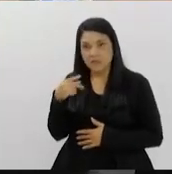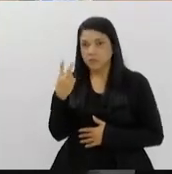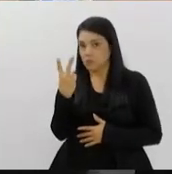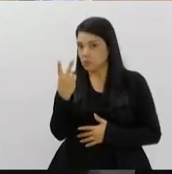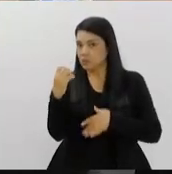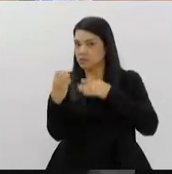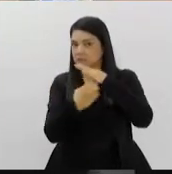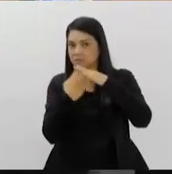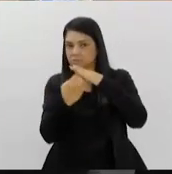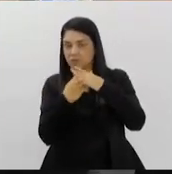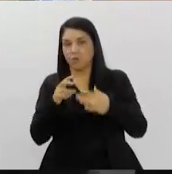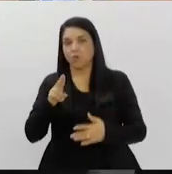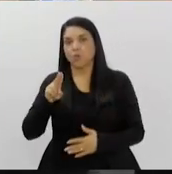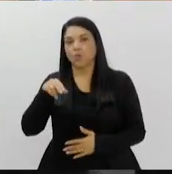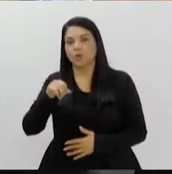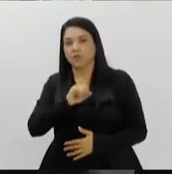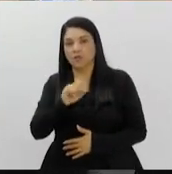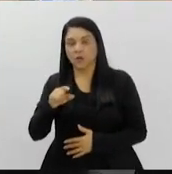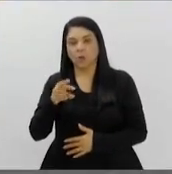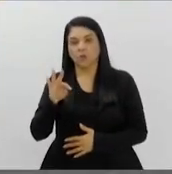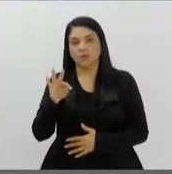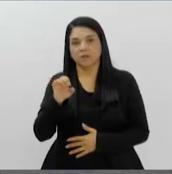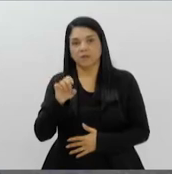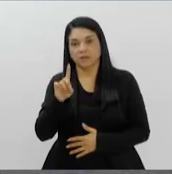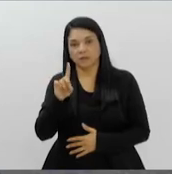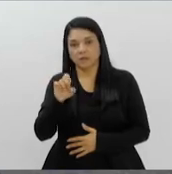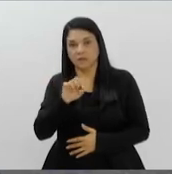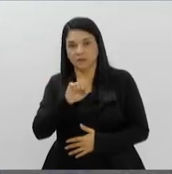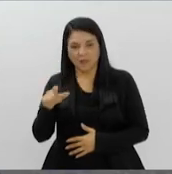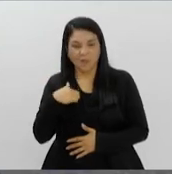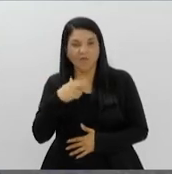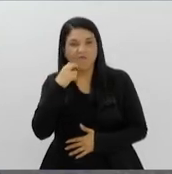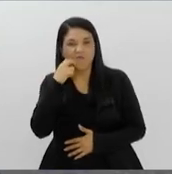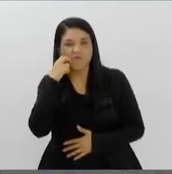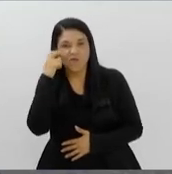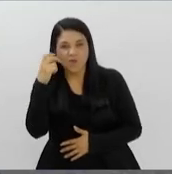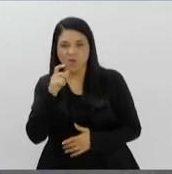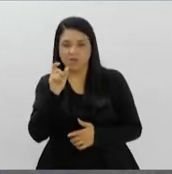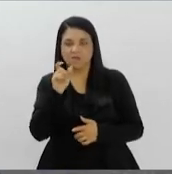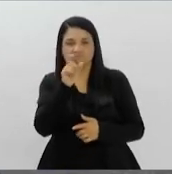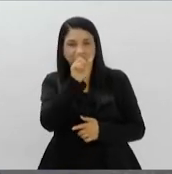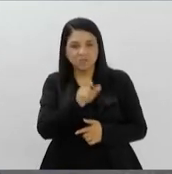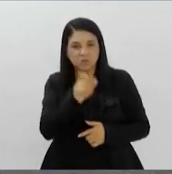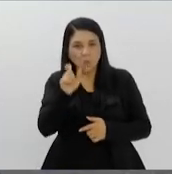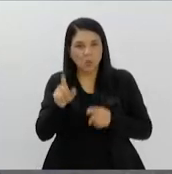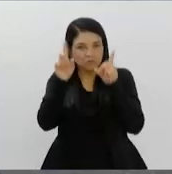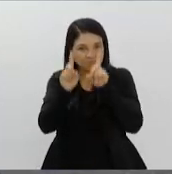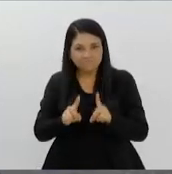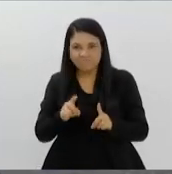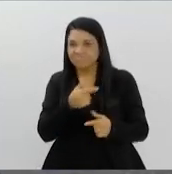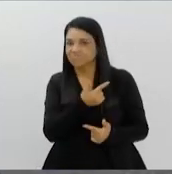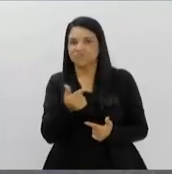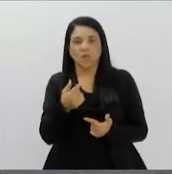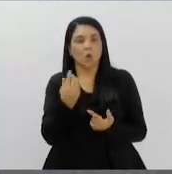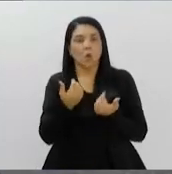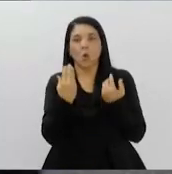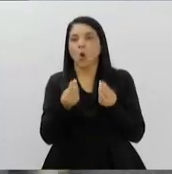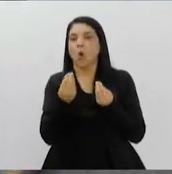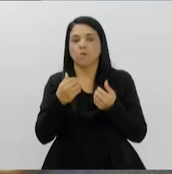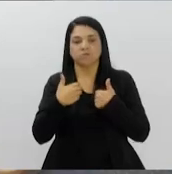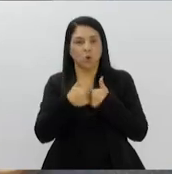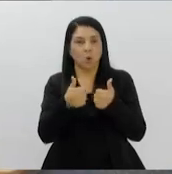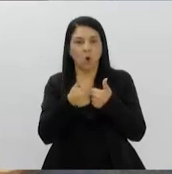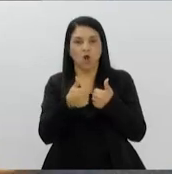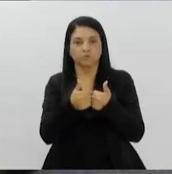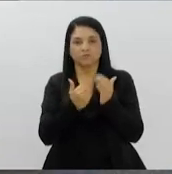empresas, União e Trel, você vai ver a vergonha. Os PCDs não tem como embarcar no ônibus porque os elevadores não